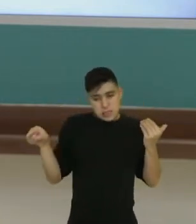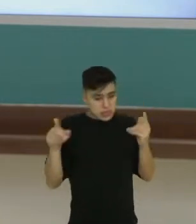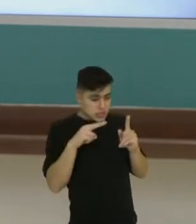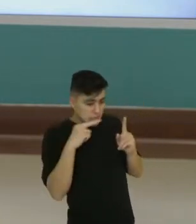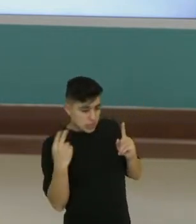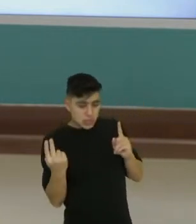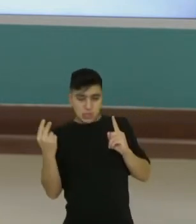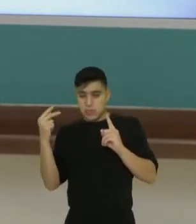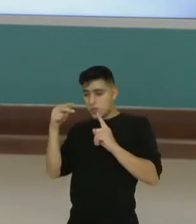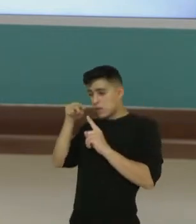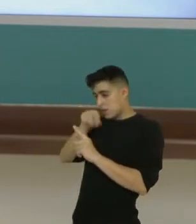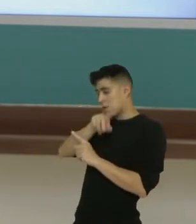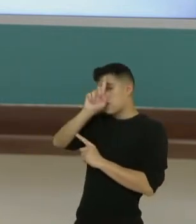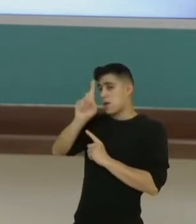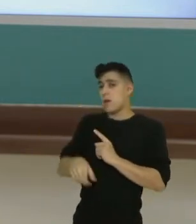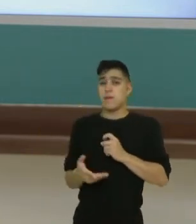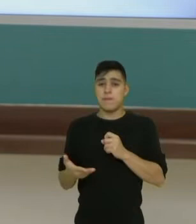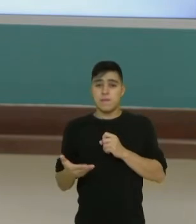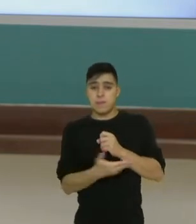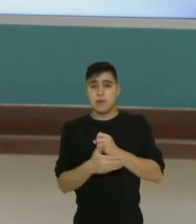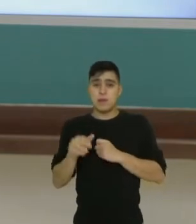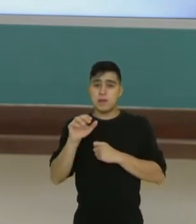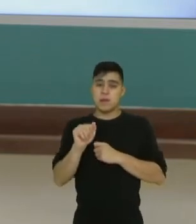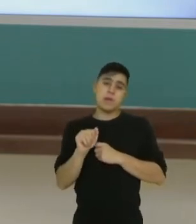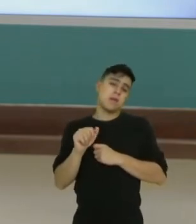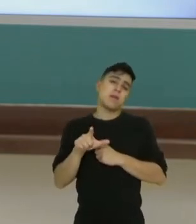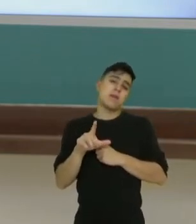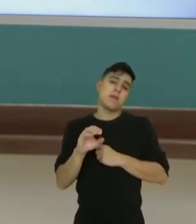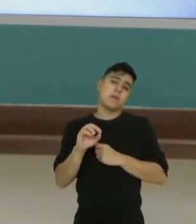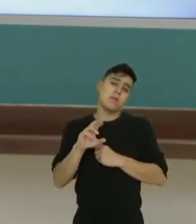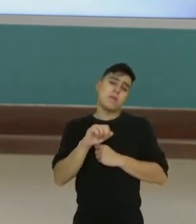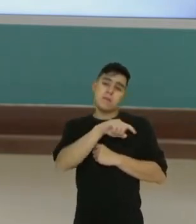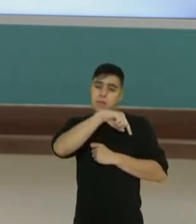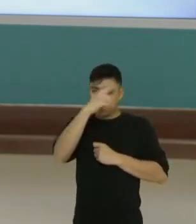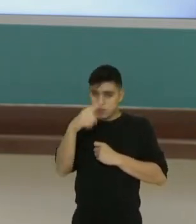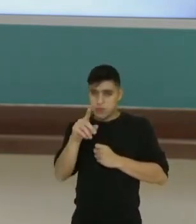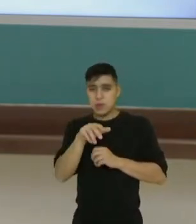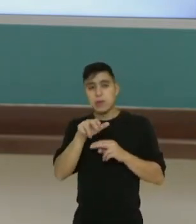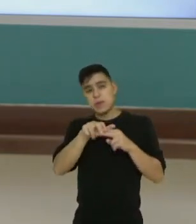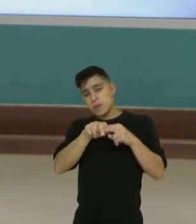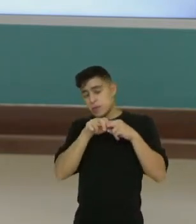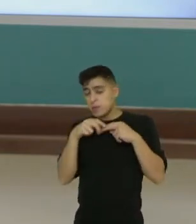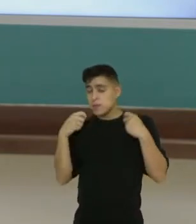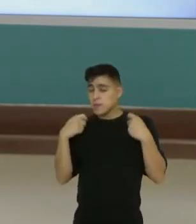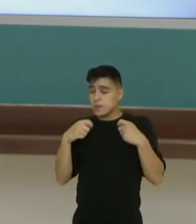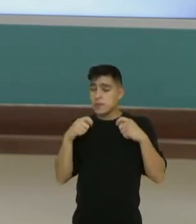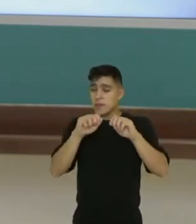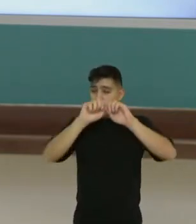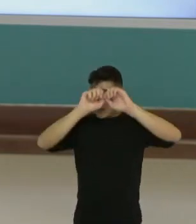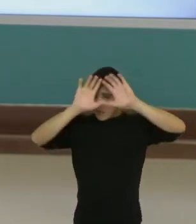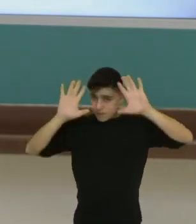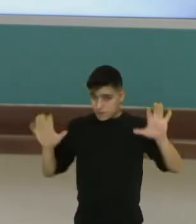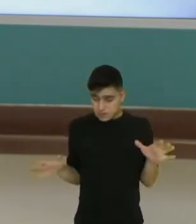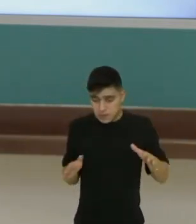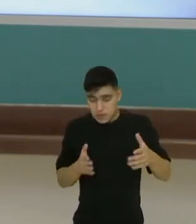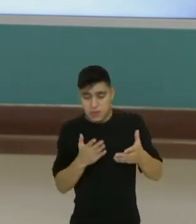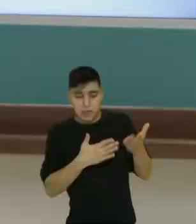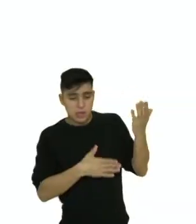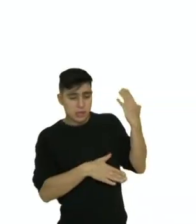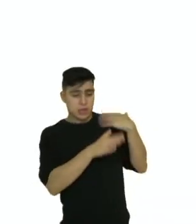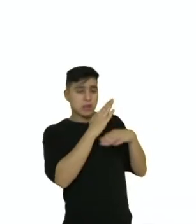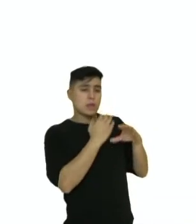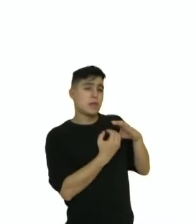Alcorão, seja sunita ou xiita. Dentro disso, é importante destacarmos quando surgiu a